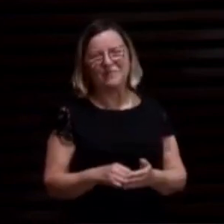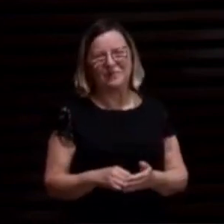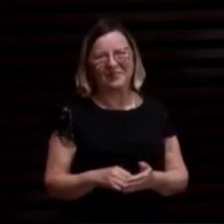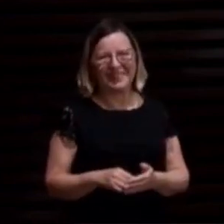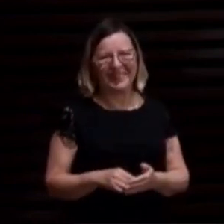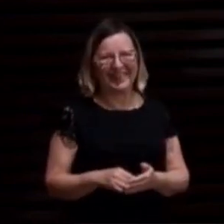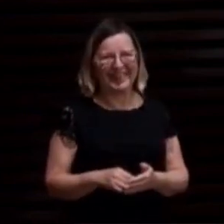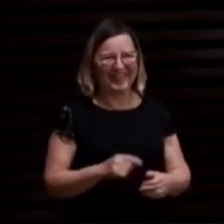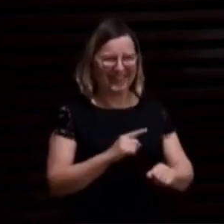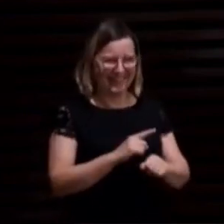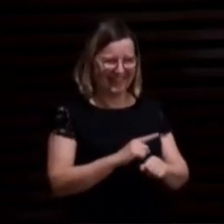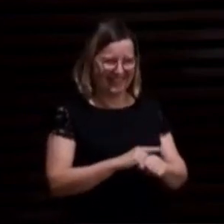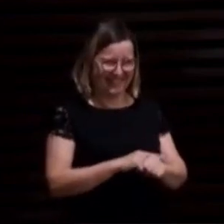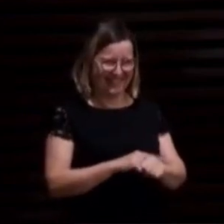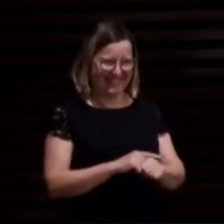para capar,